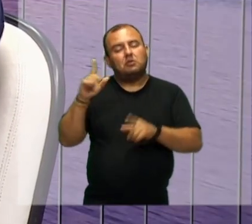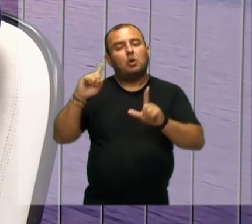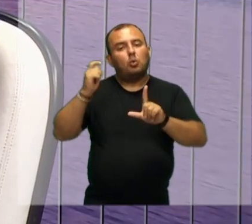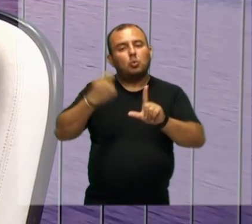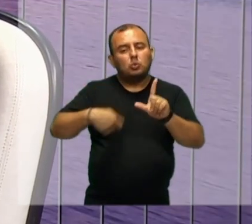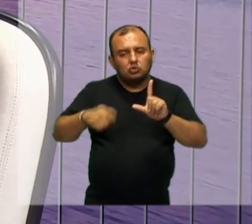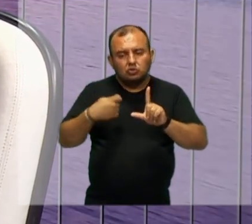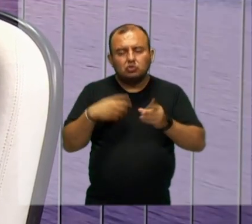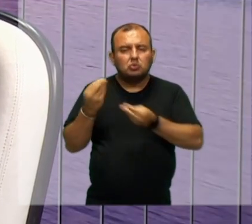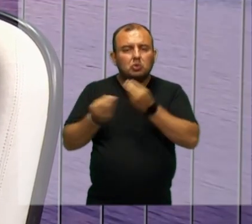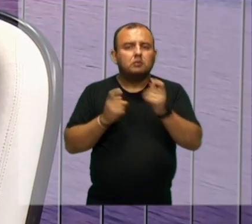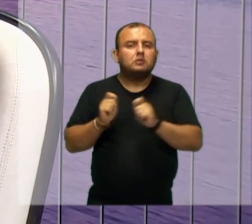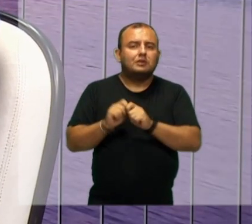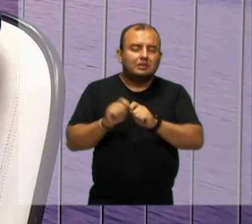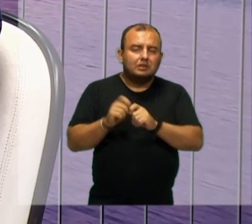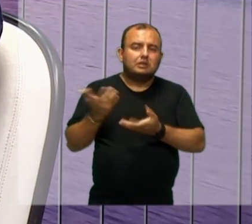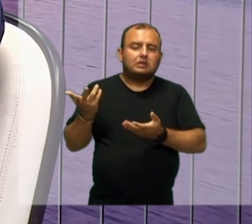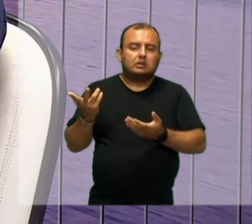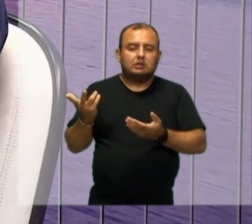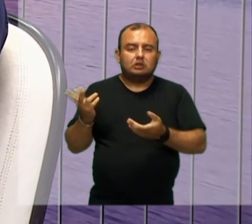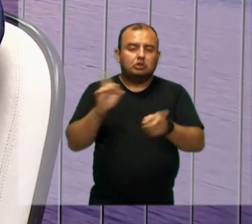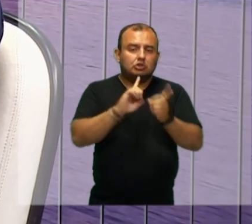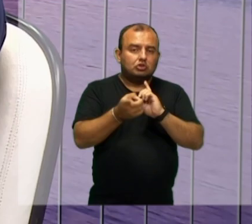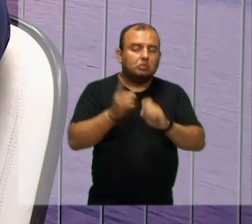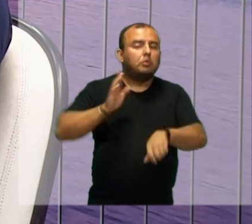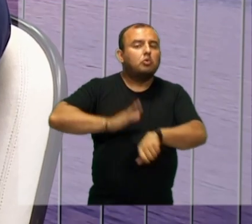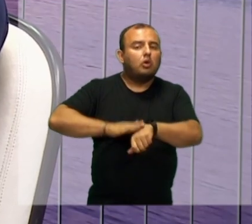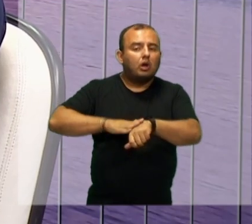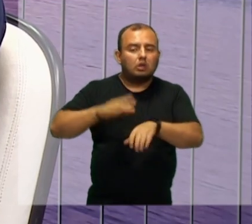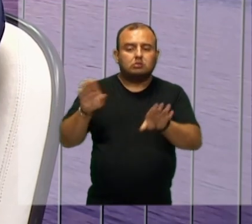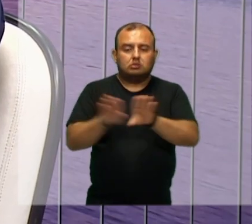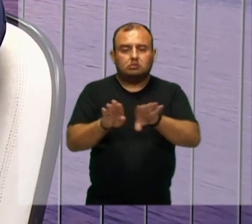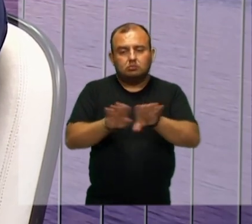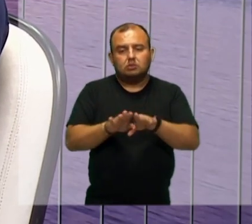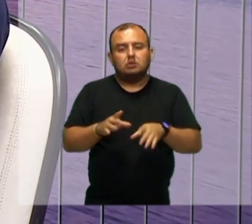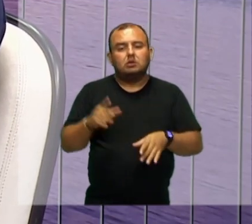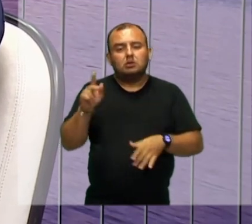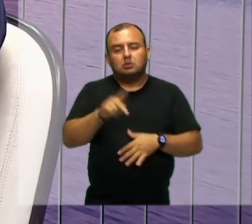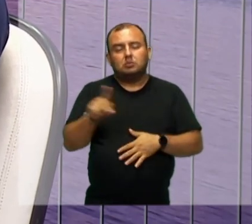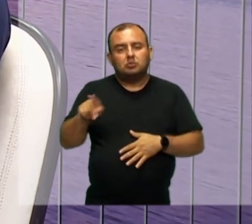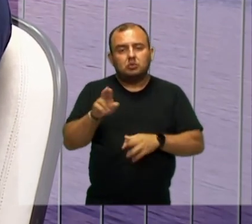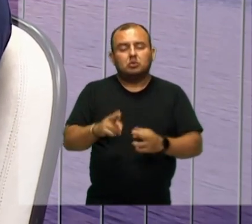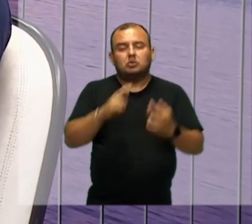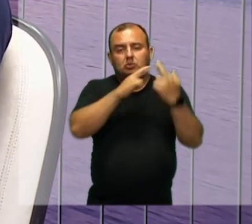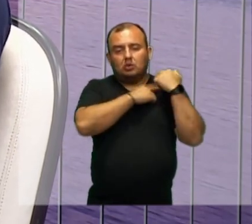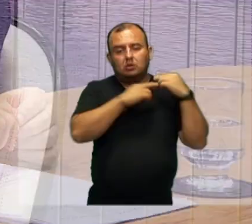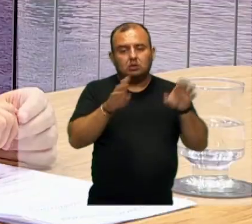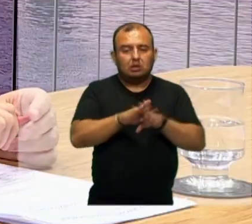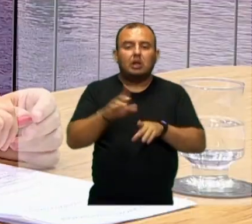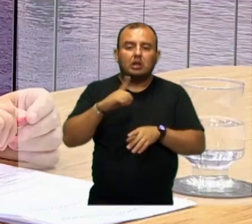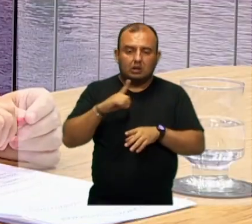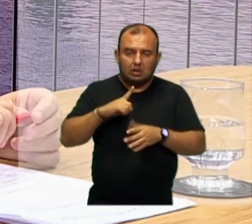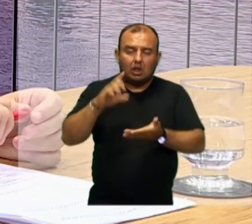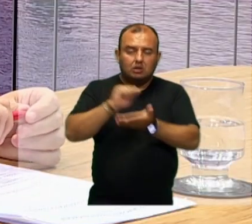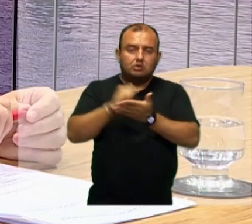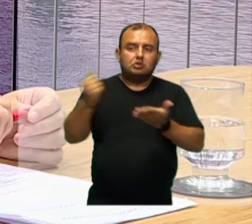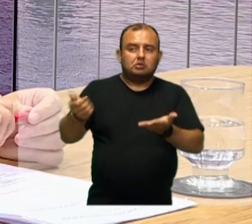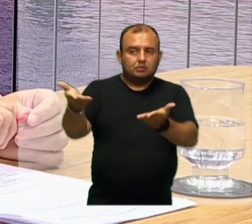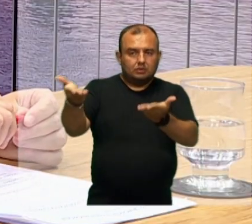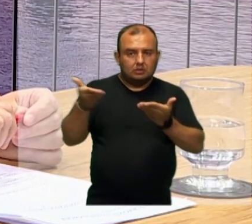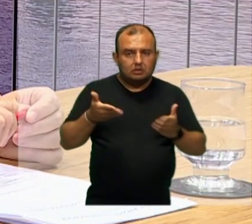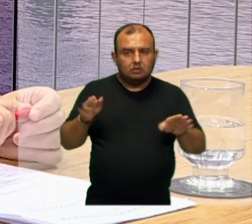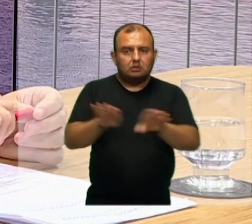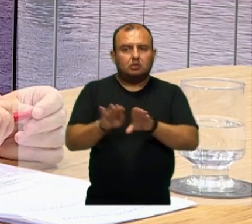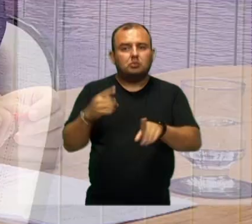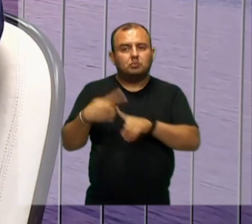logística, depende de dinâmica de horários, a professora responsável ter agenda para receber,